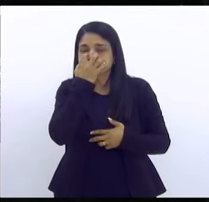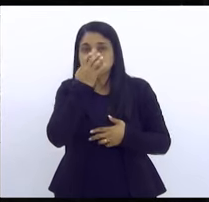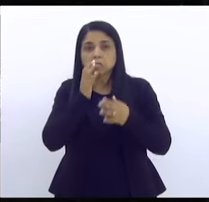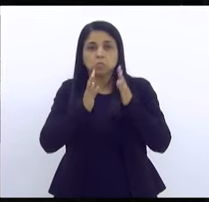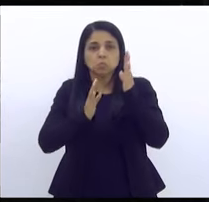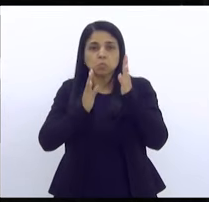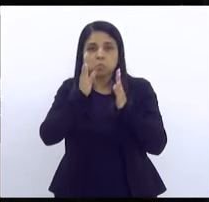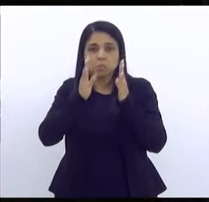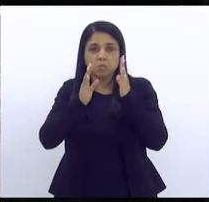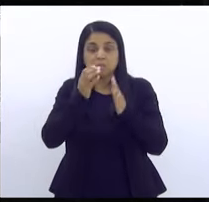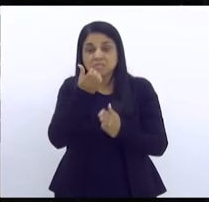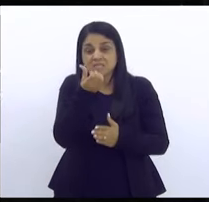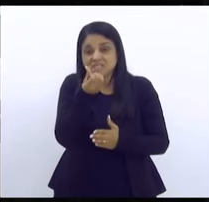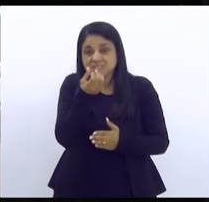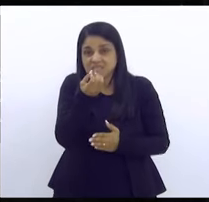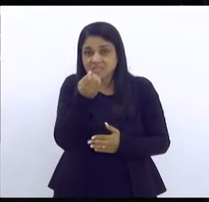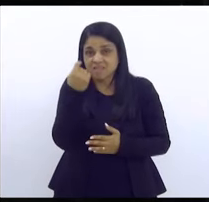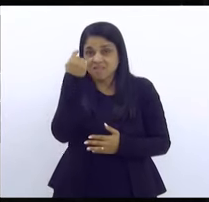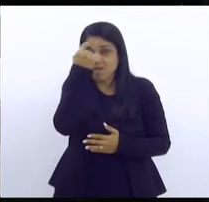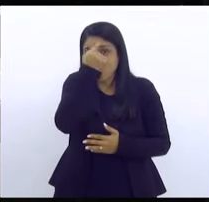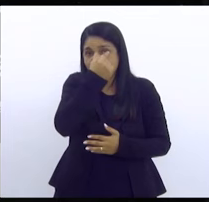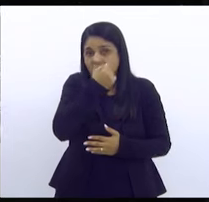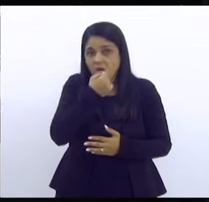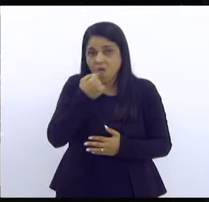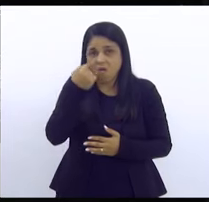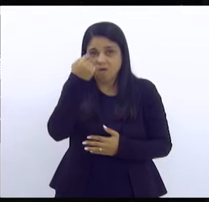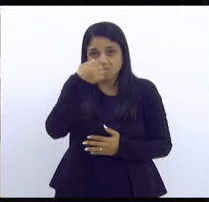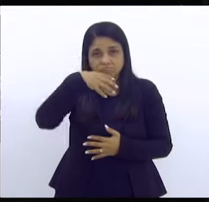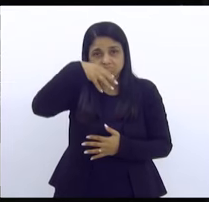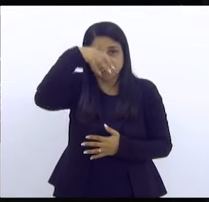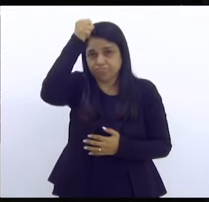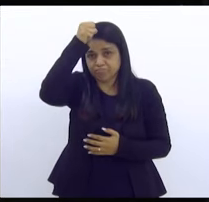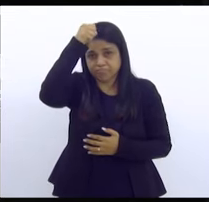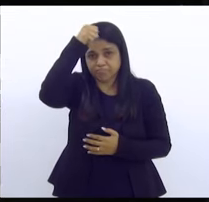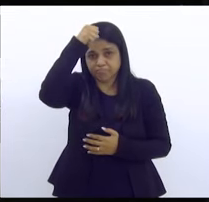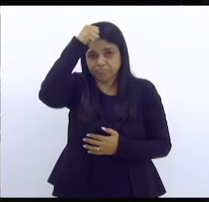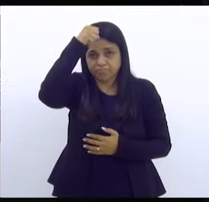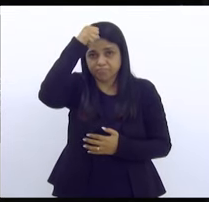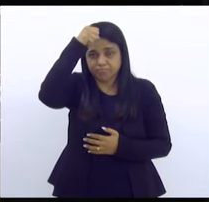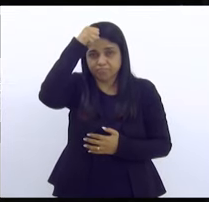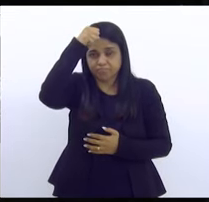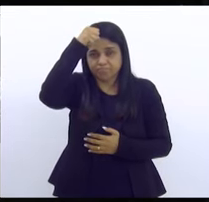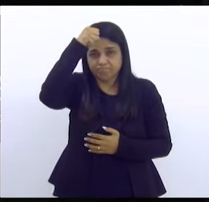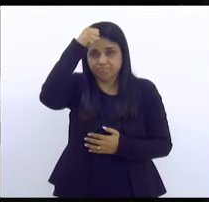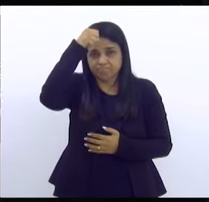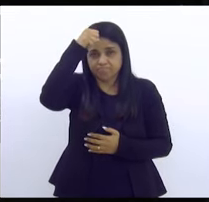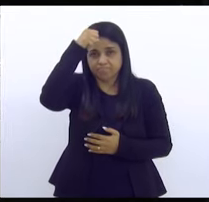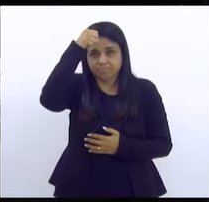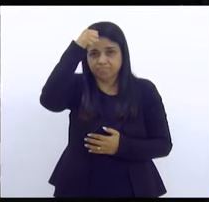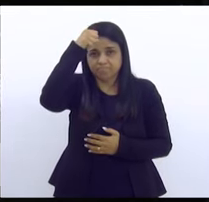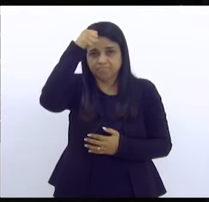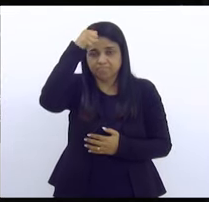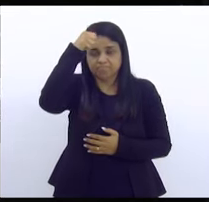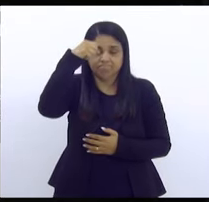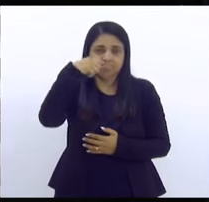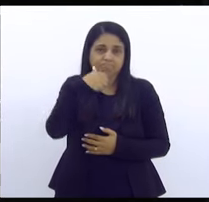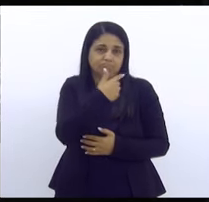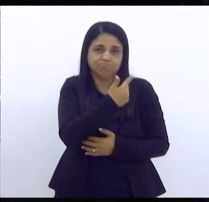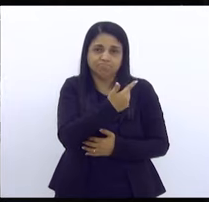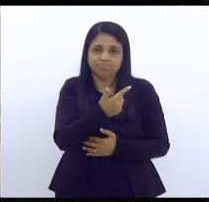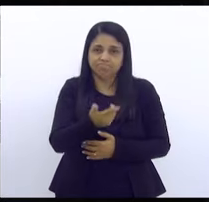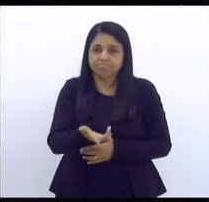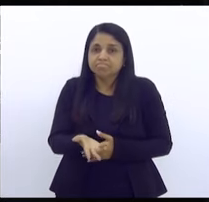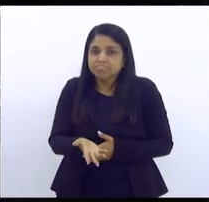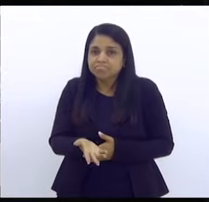de quase 60 horas sem o uso da empresa, sem a fornecimento da energia